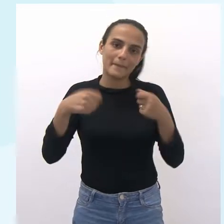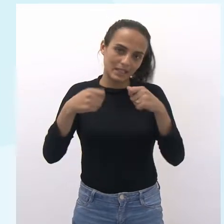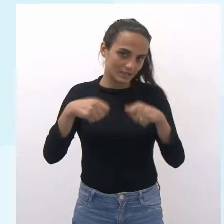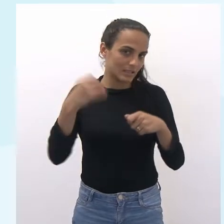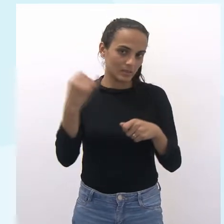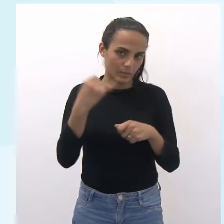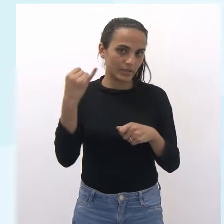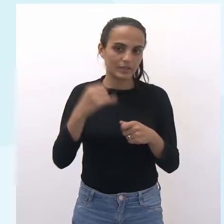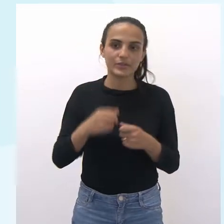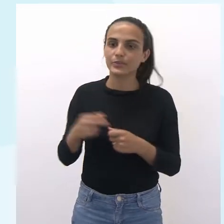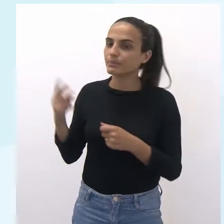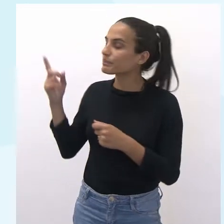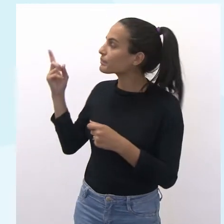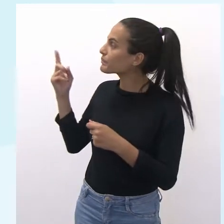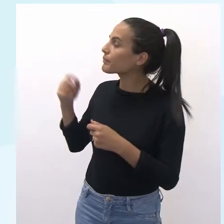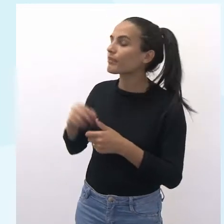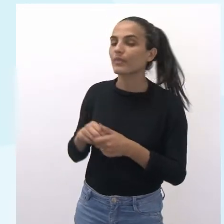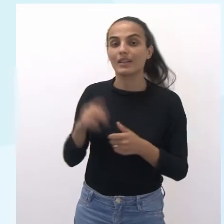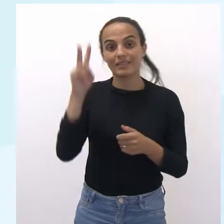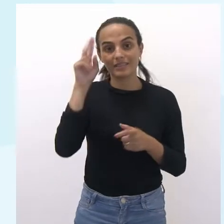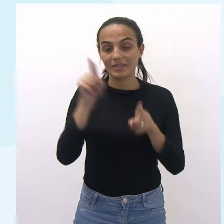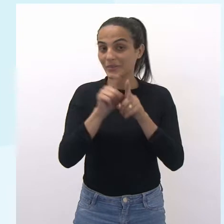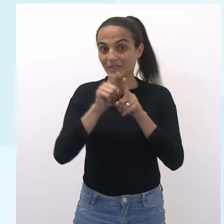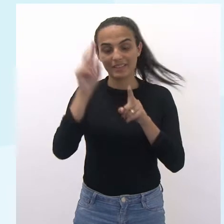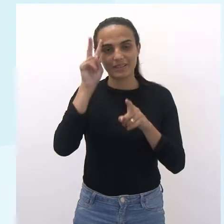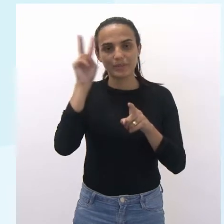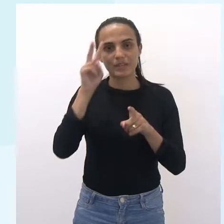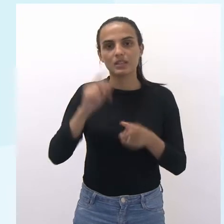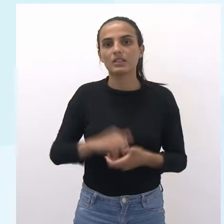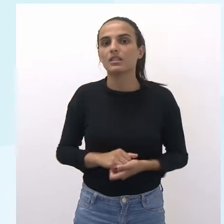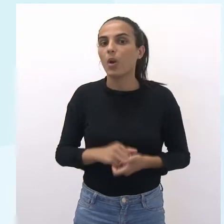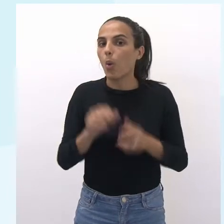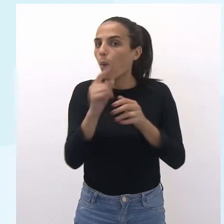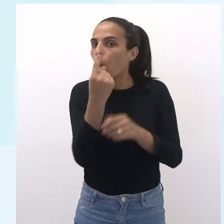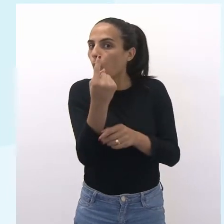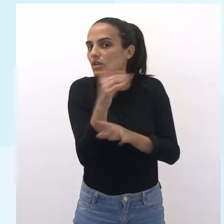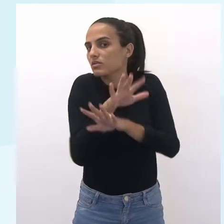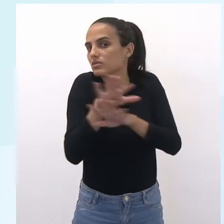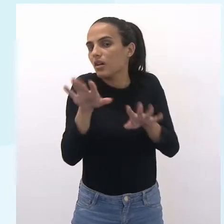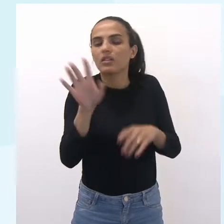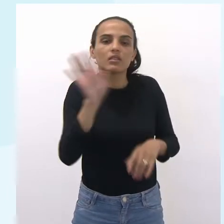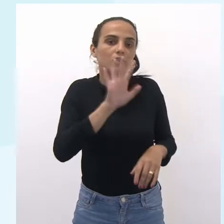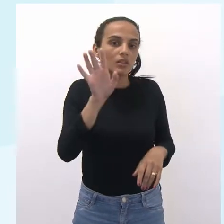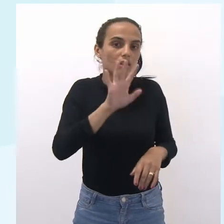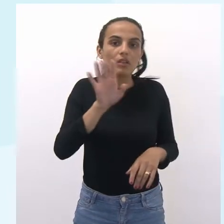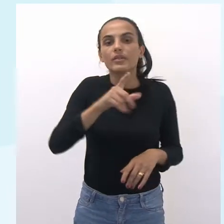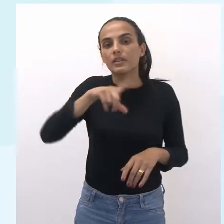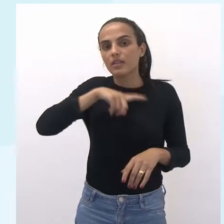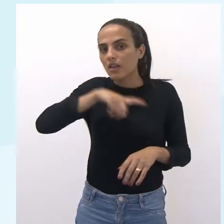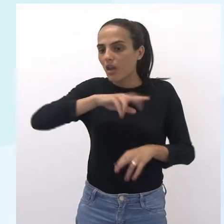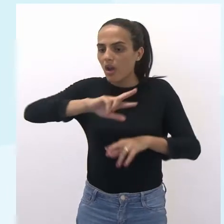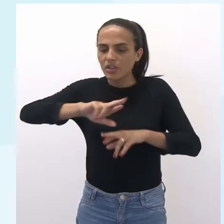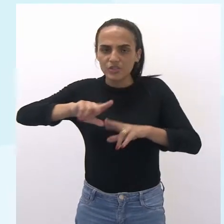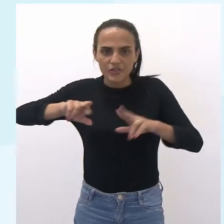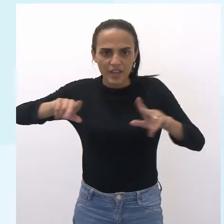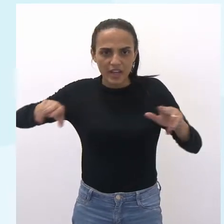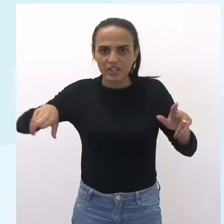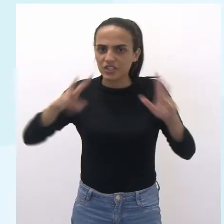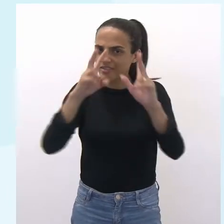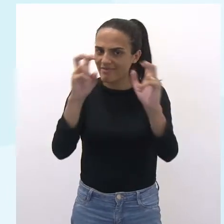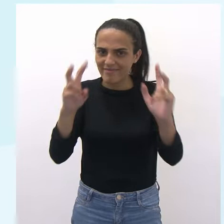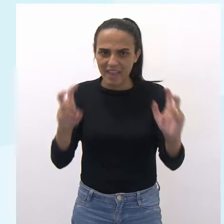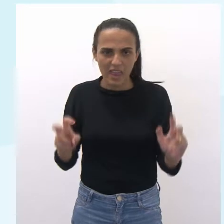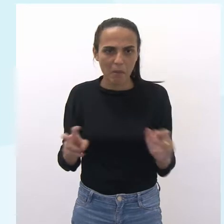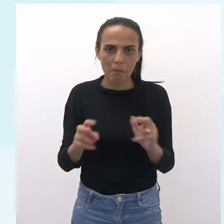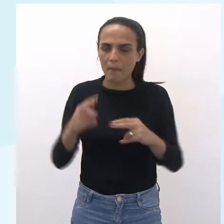apropriado, ok? Também lembrei para vocês que não é o único. Temos que usar outros recursos também. A